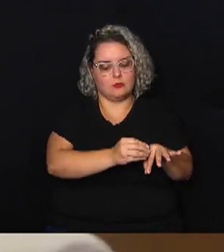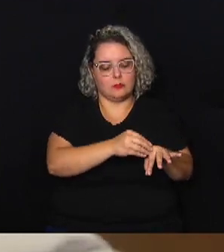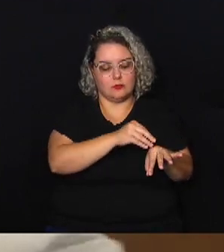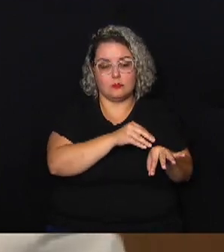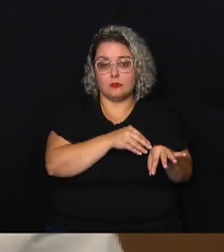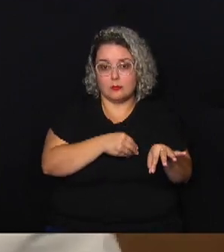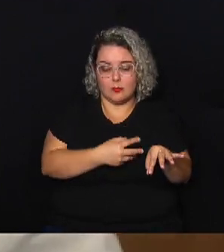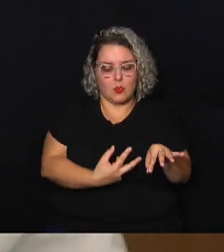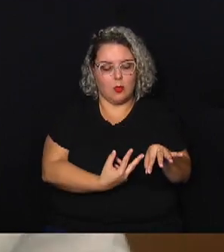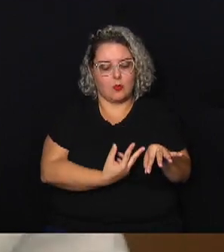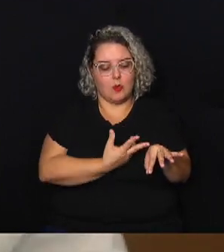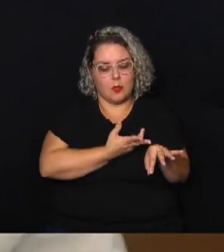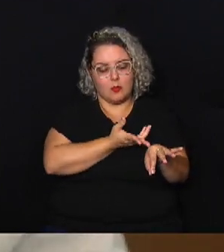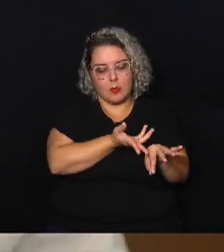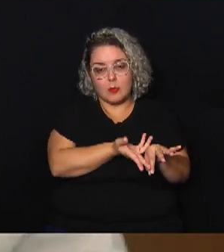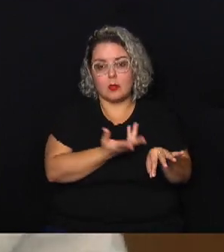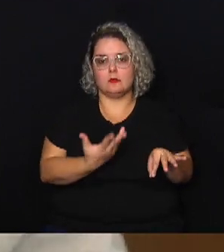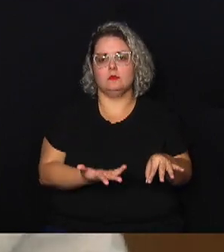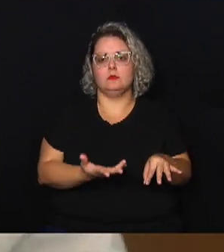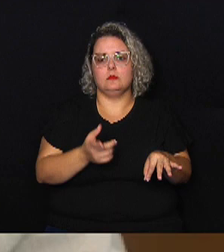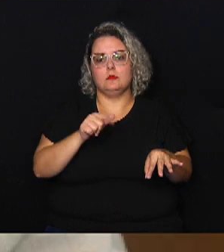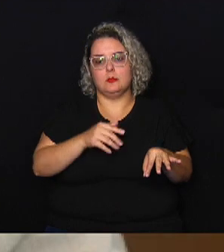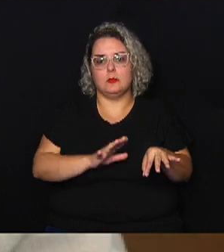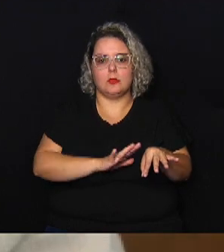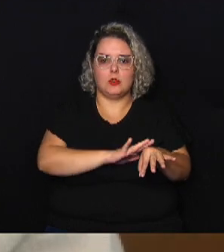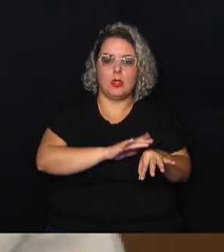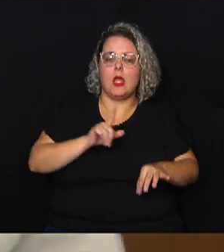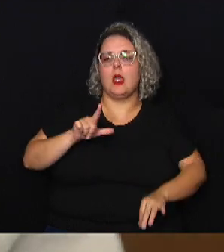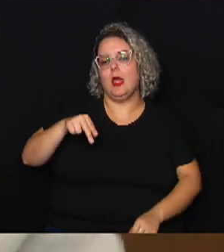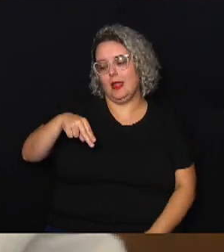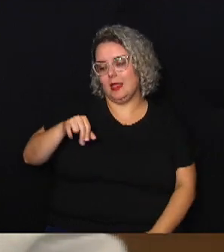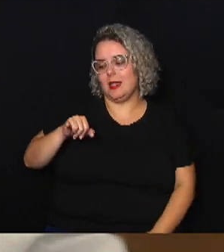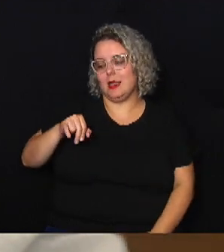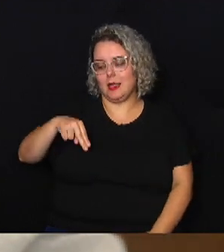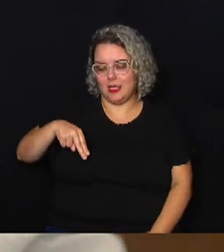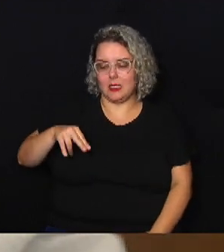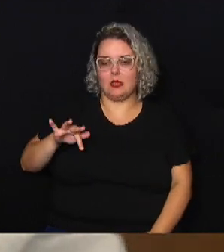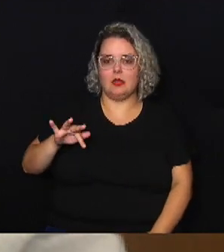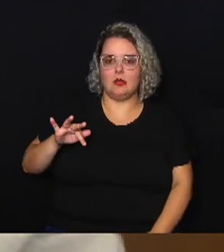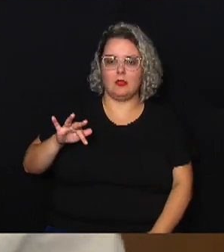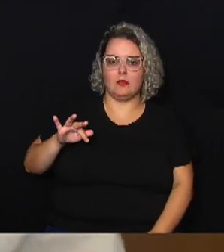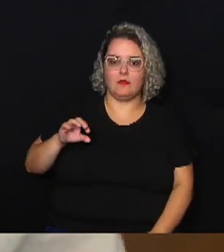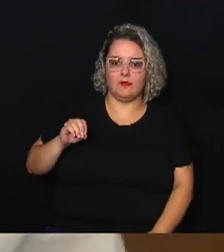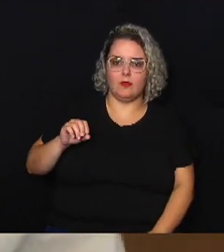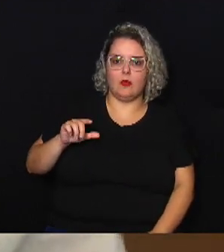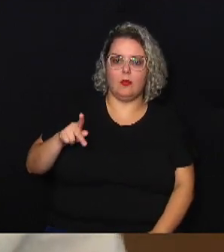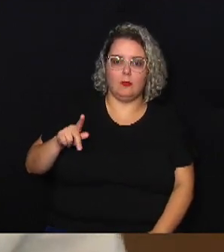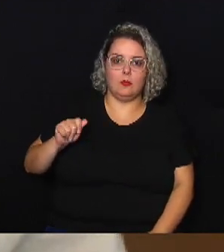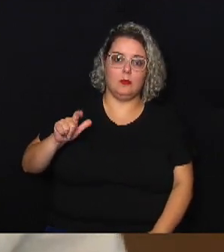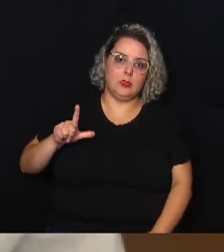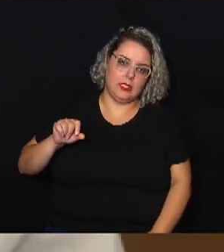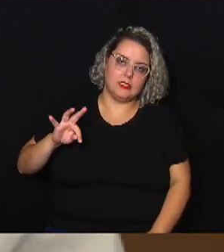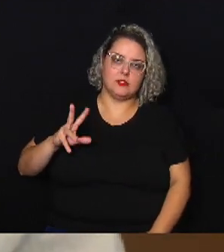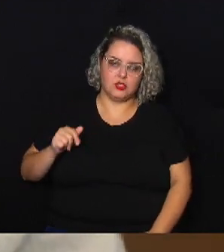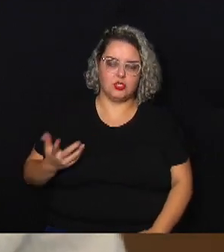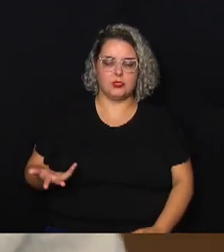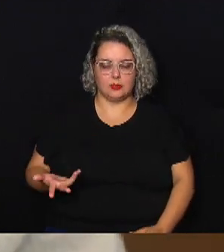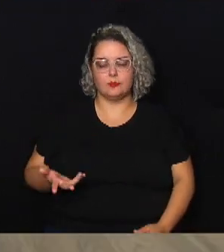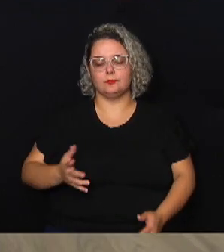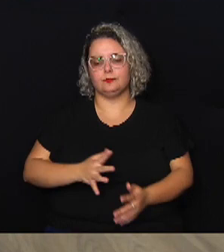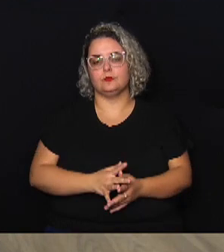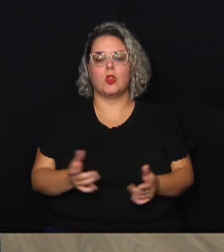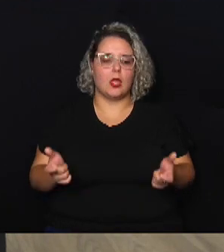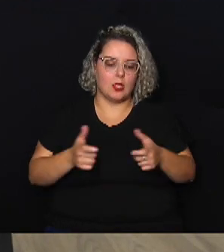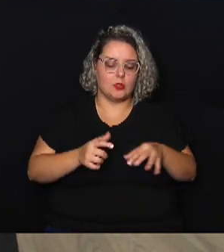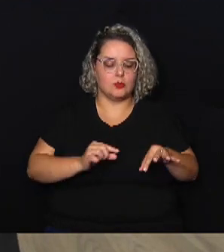uma continuação da ninfoplastia, né, que é a redução dos pequenos lábios. E quando a gente